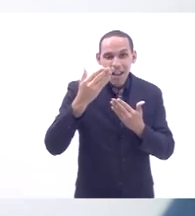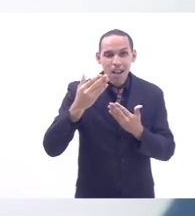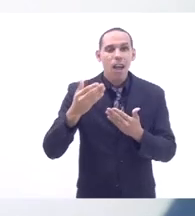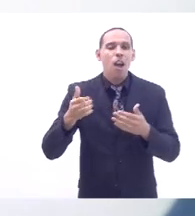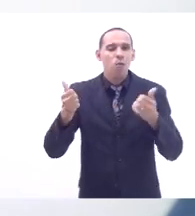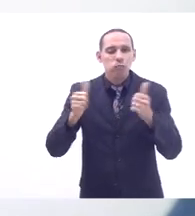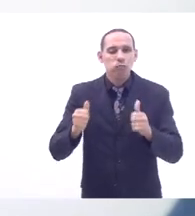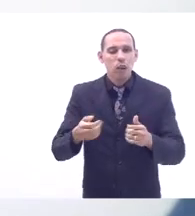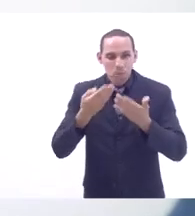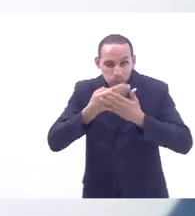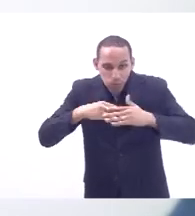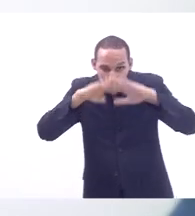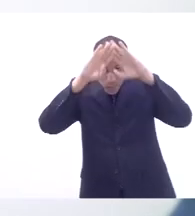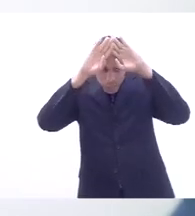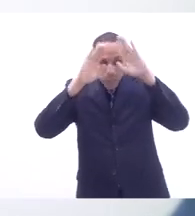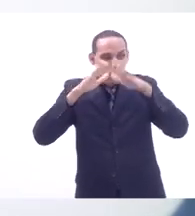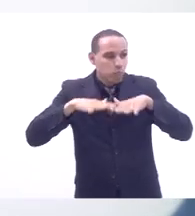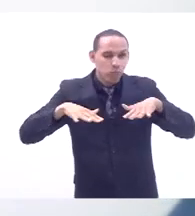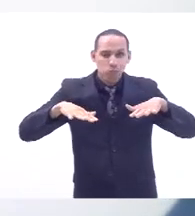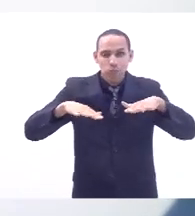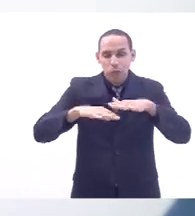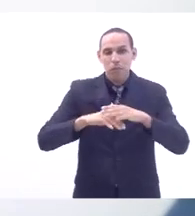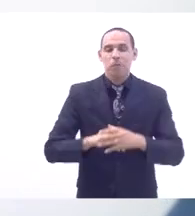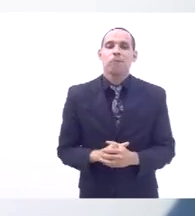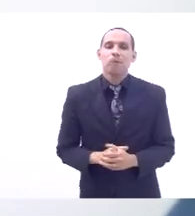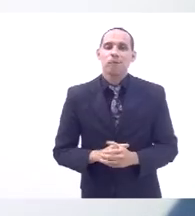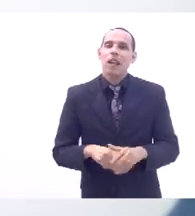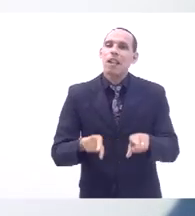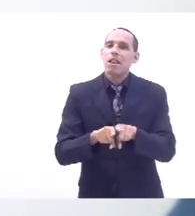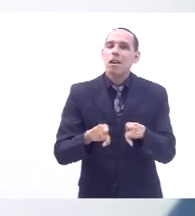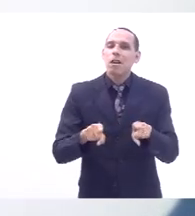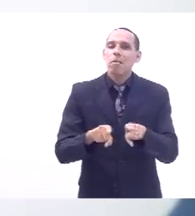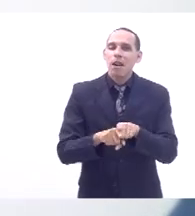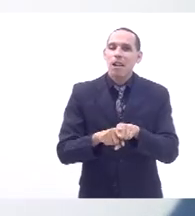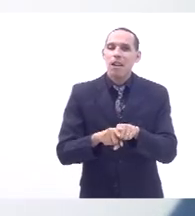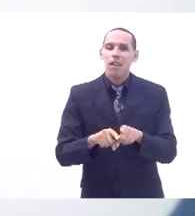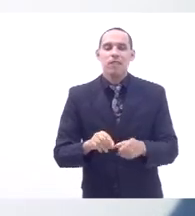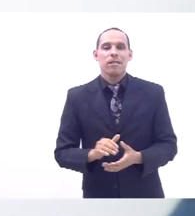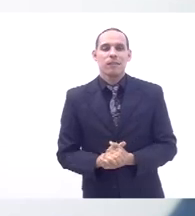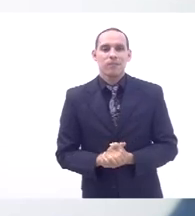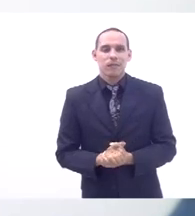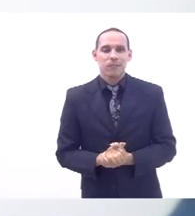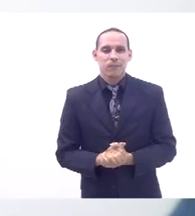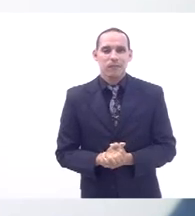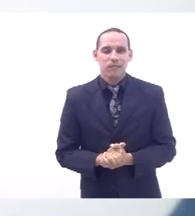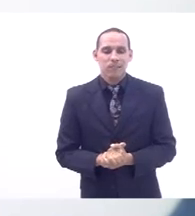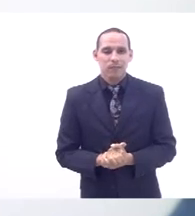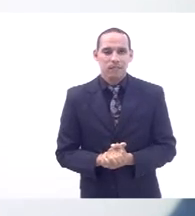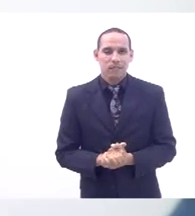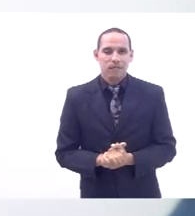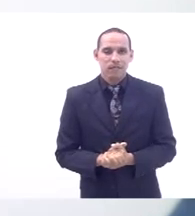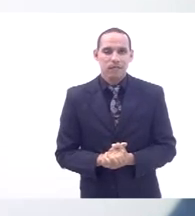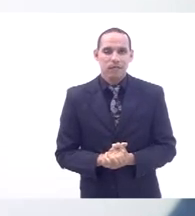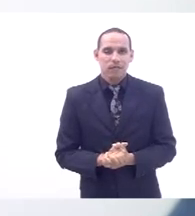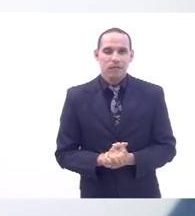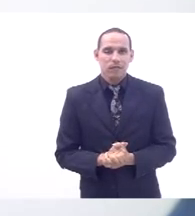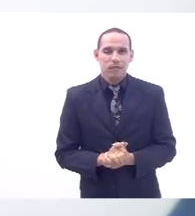orixás. Adupe lowo eleda wa. E agradecemos nosso ori, nosso eleda. Tori ta ba soro orixá.